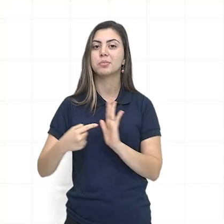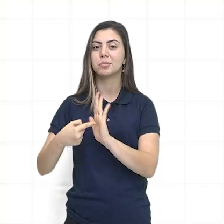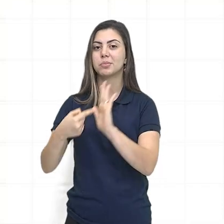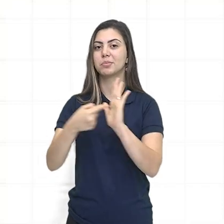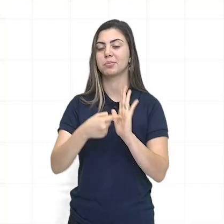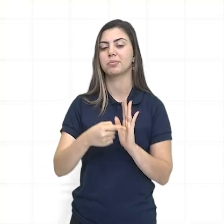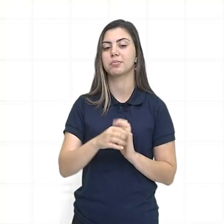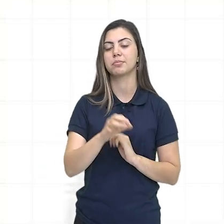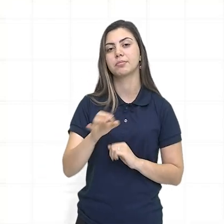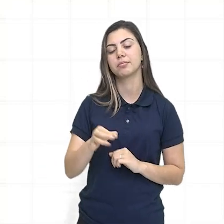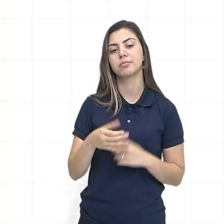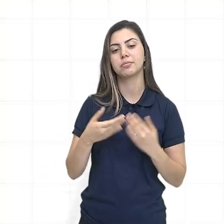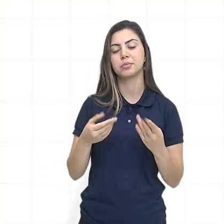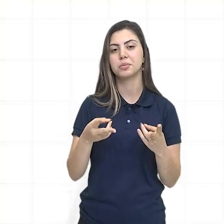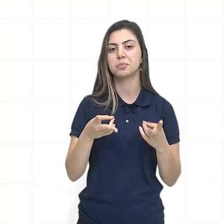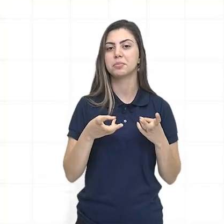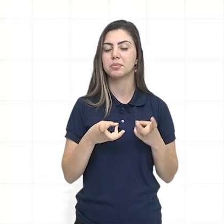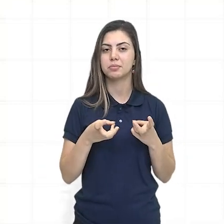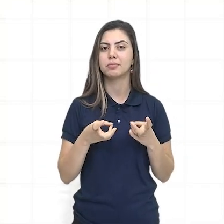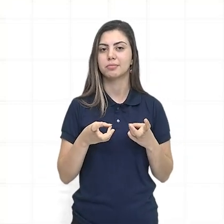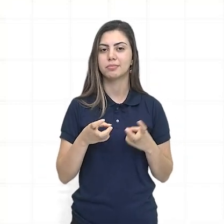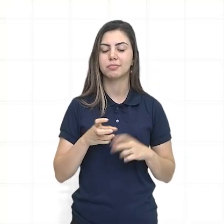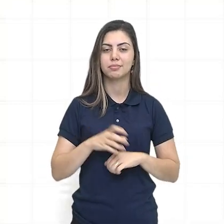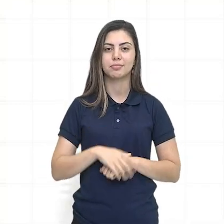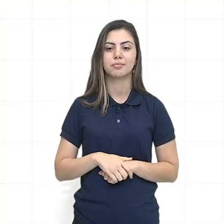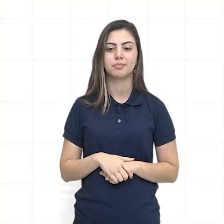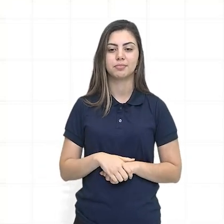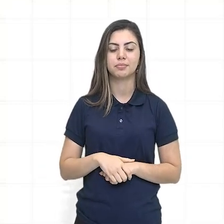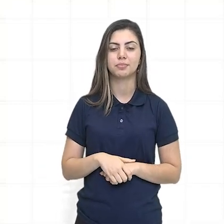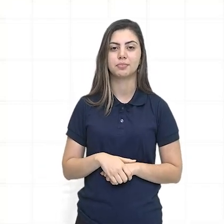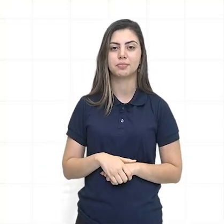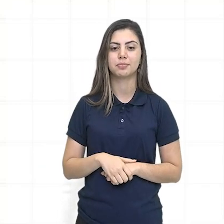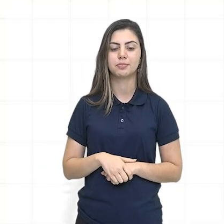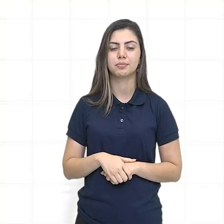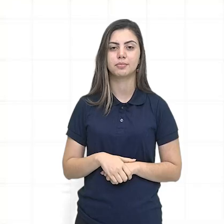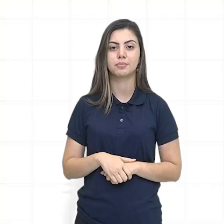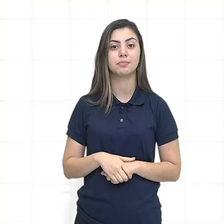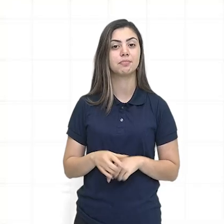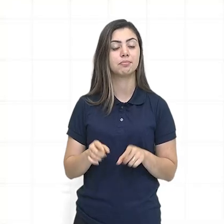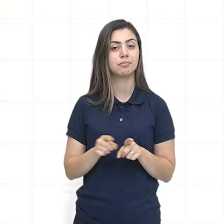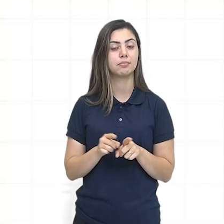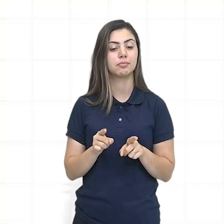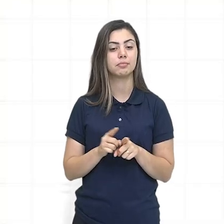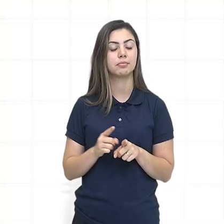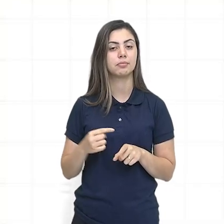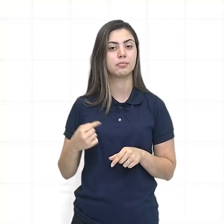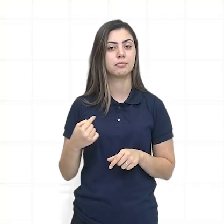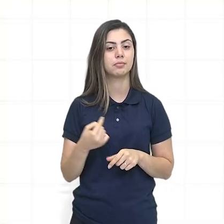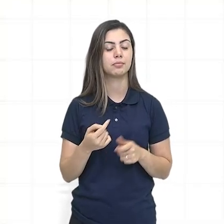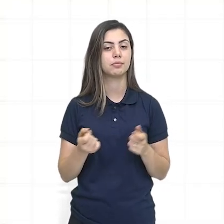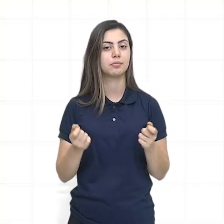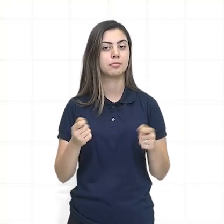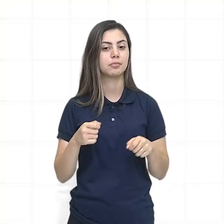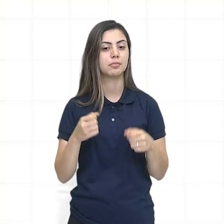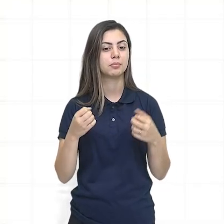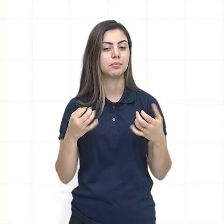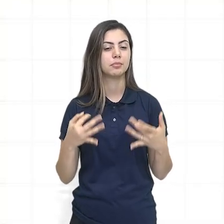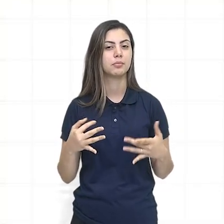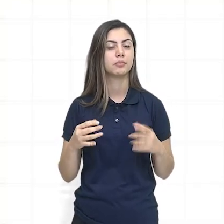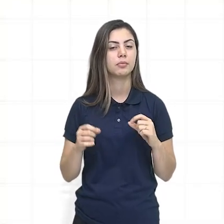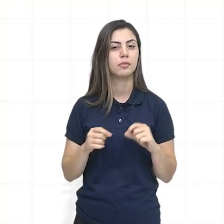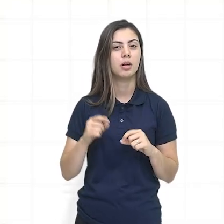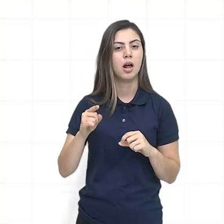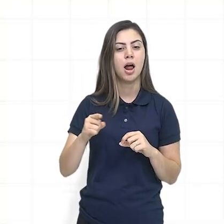dá exatamente essa ideia aí, né? Também, nós podemos dizer que o